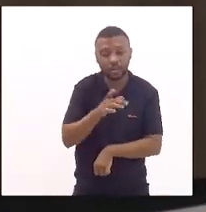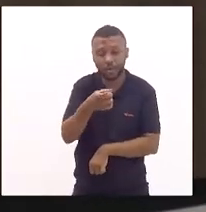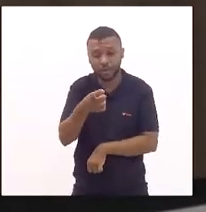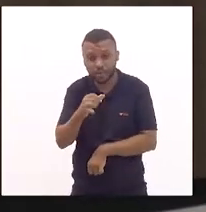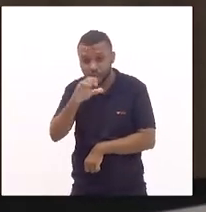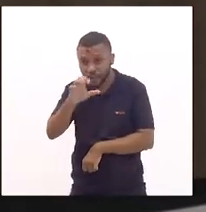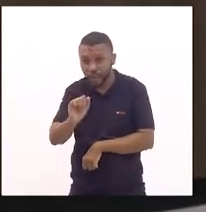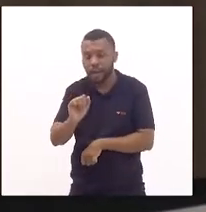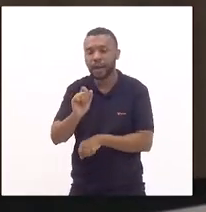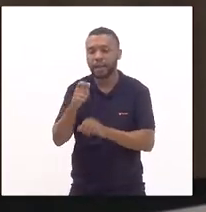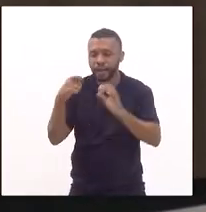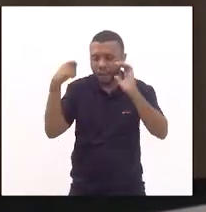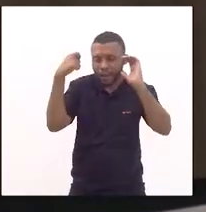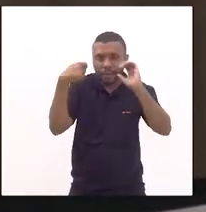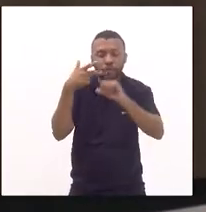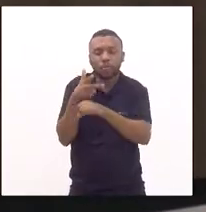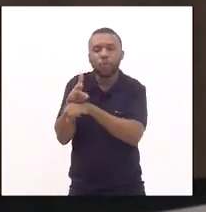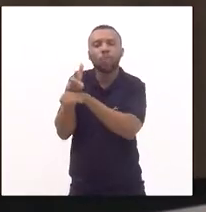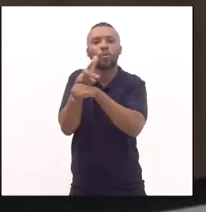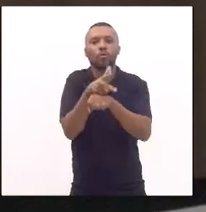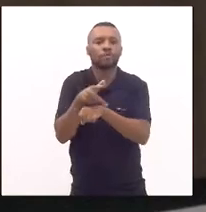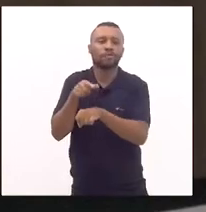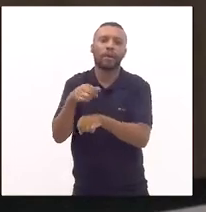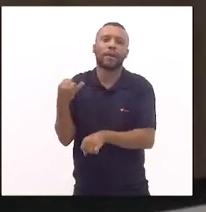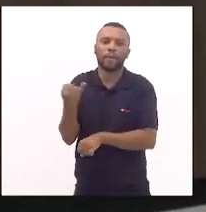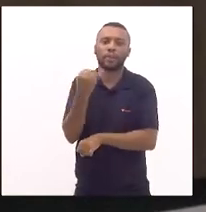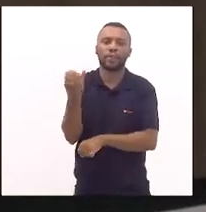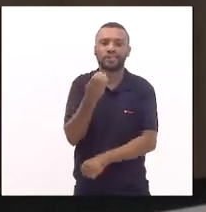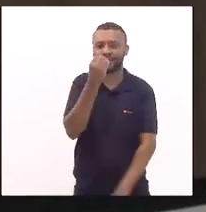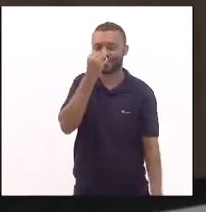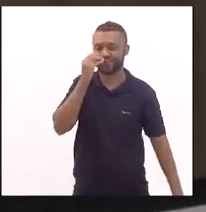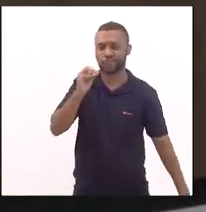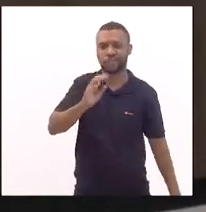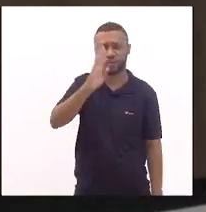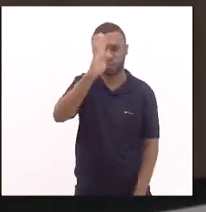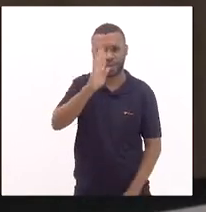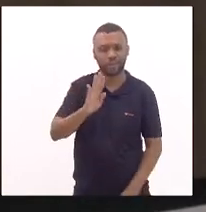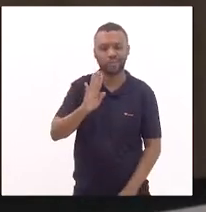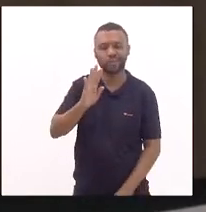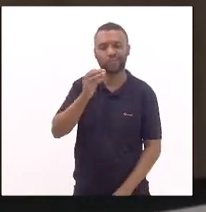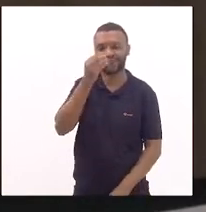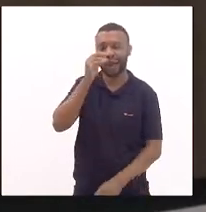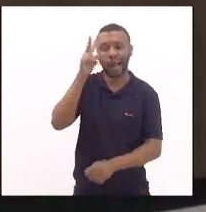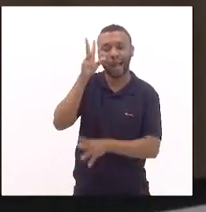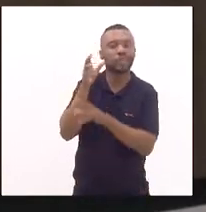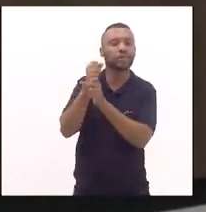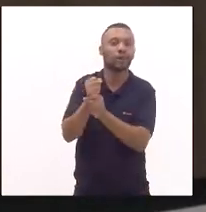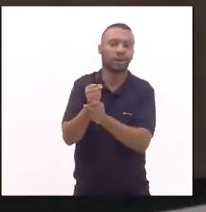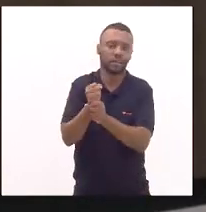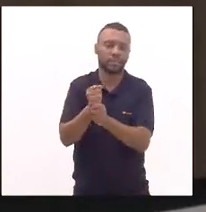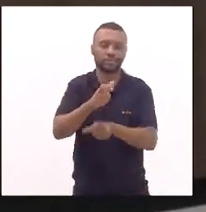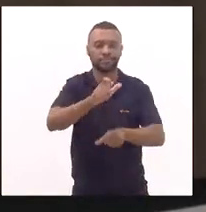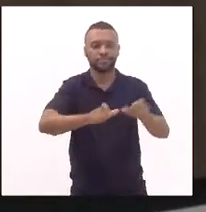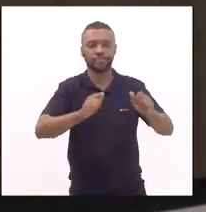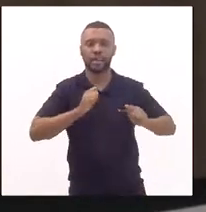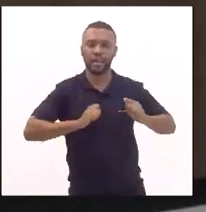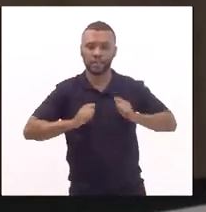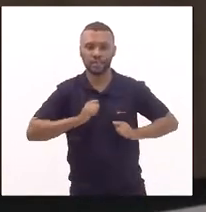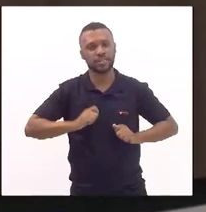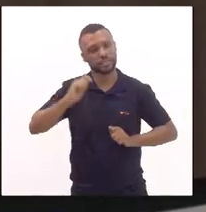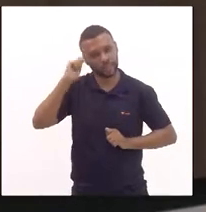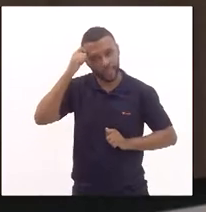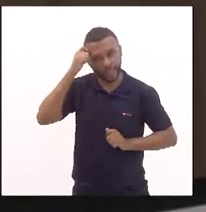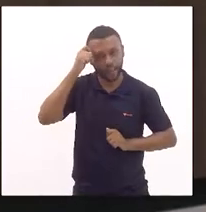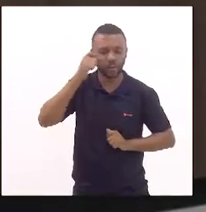de um documentário muito importante, A Negação do Brasil, onde artistas negros e